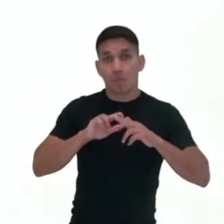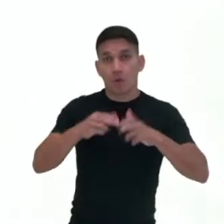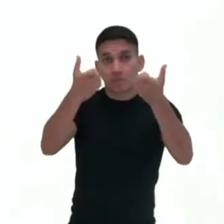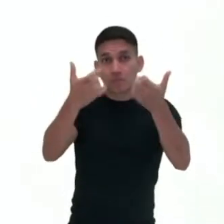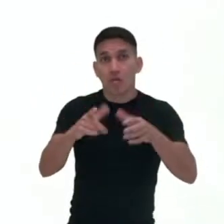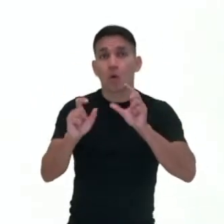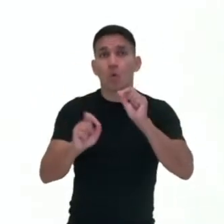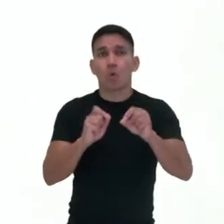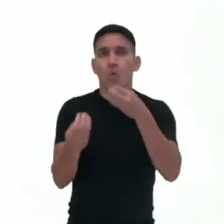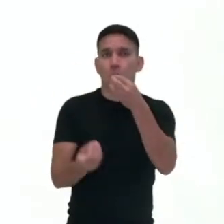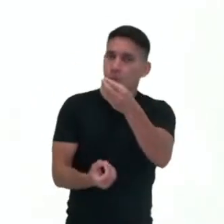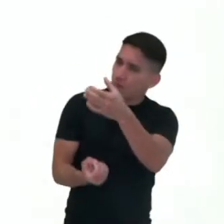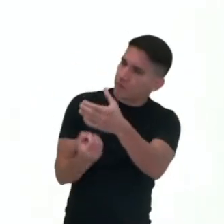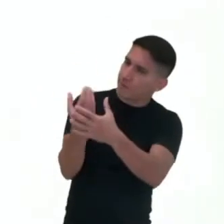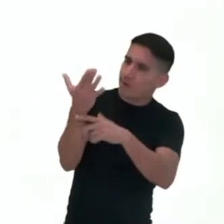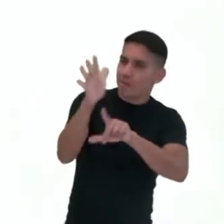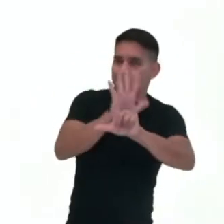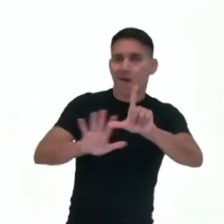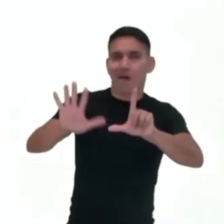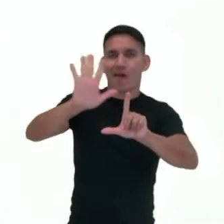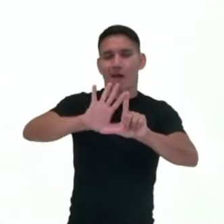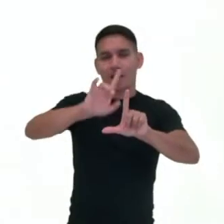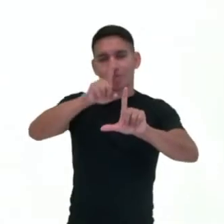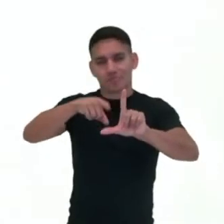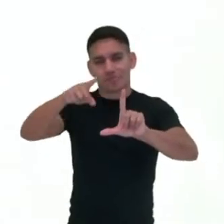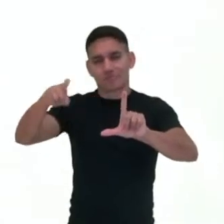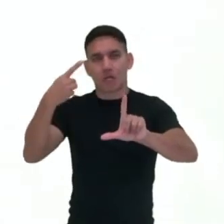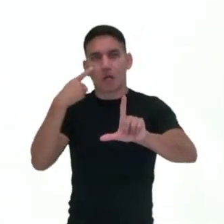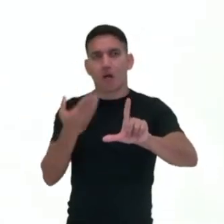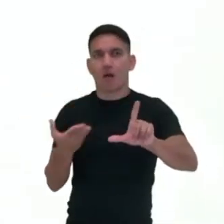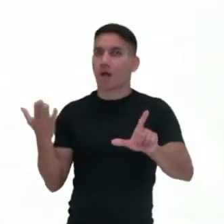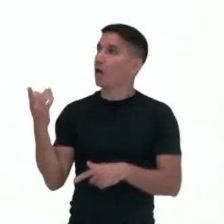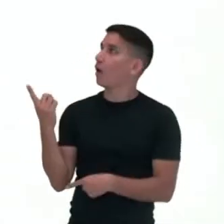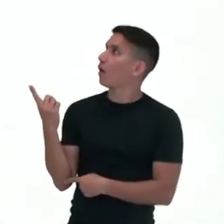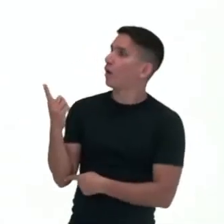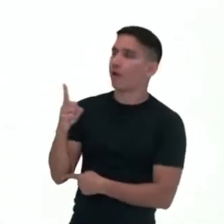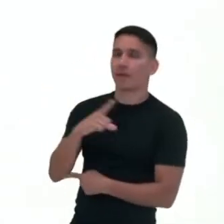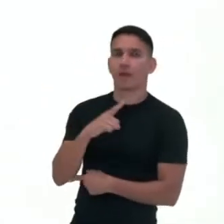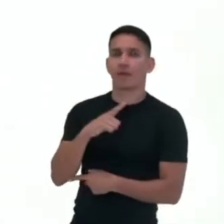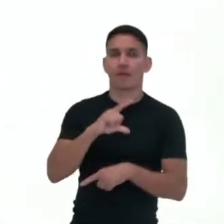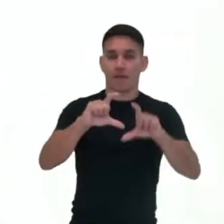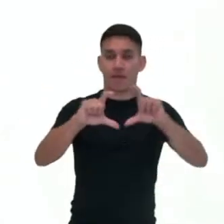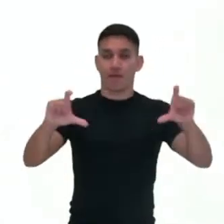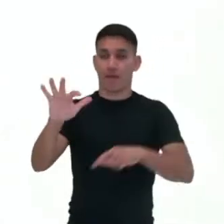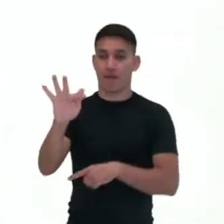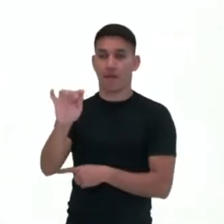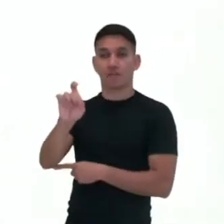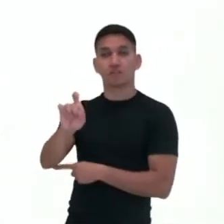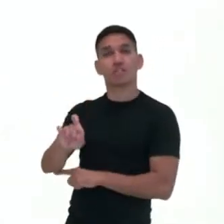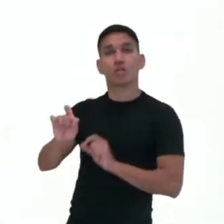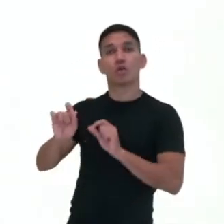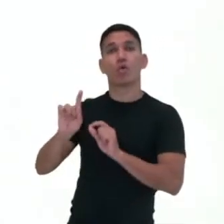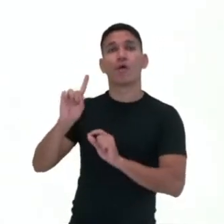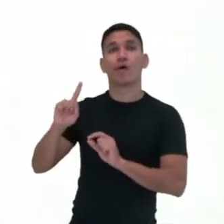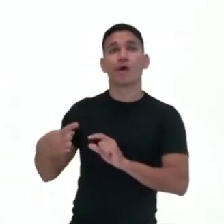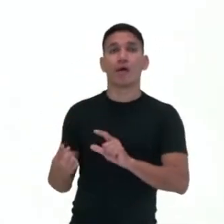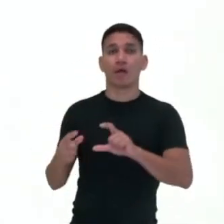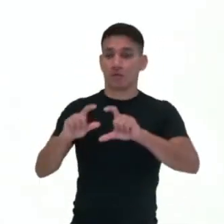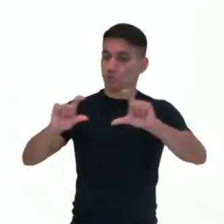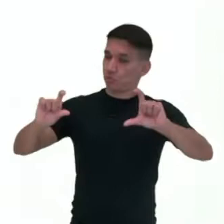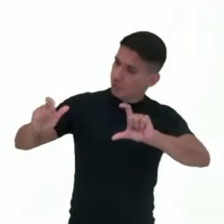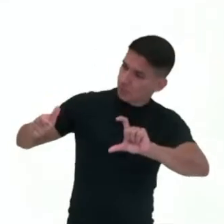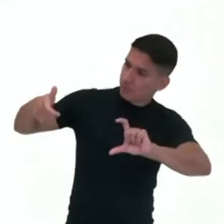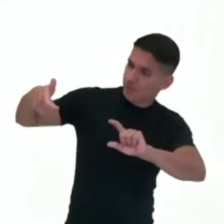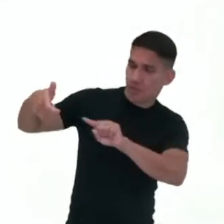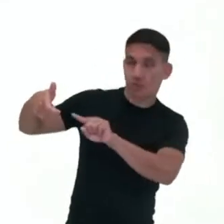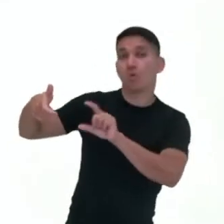a construção gráfica delas. Notem, pessoal, que f de x é uma função exponencial, né?